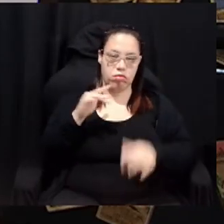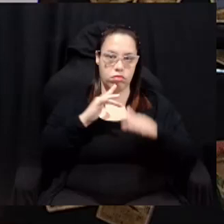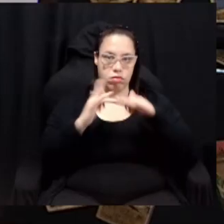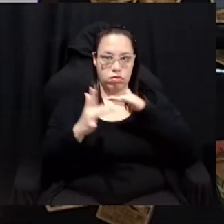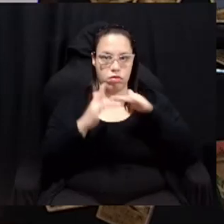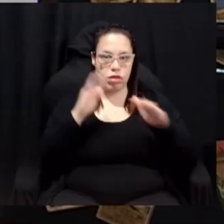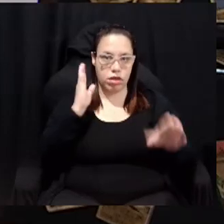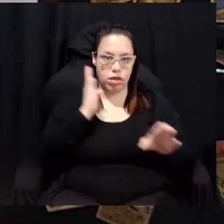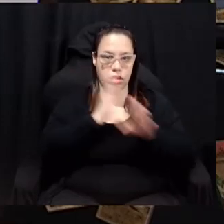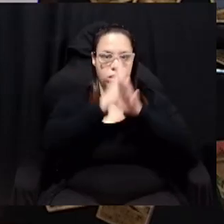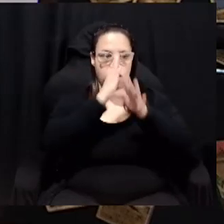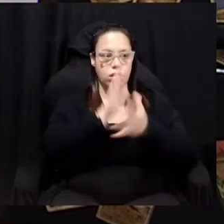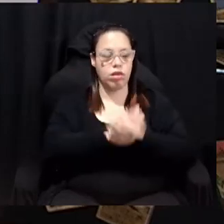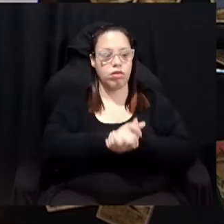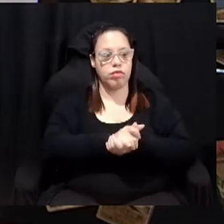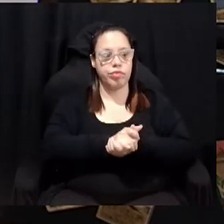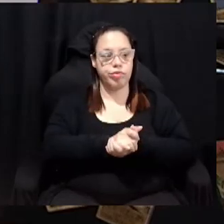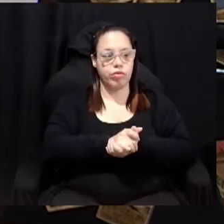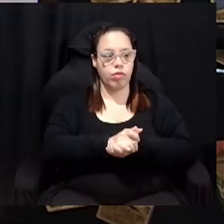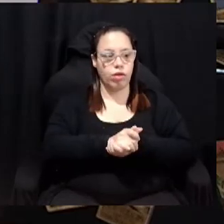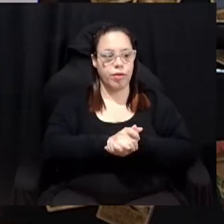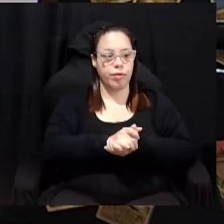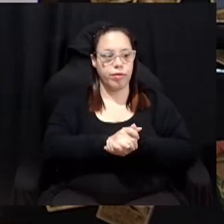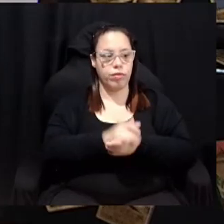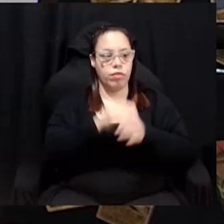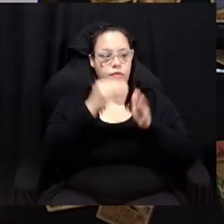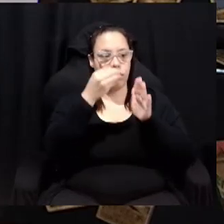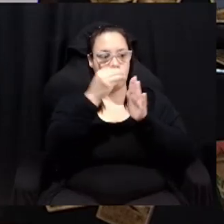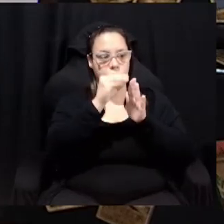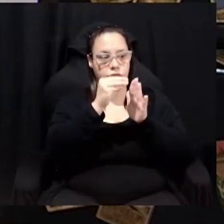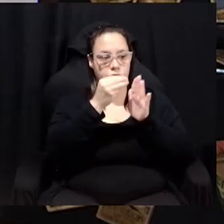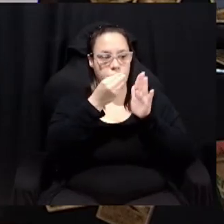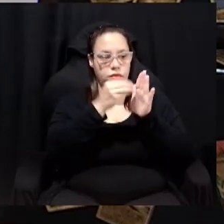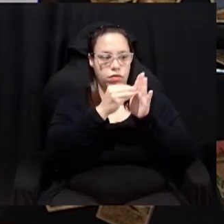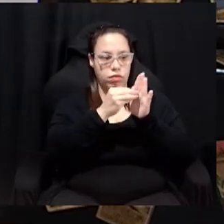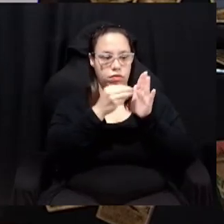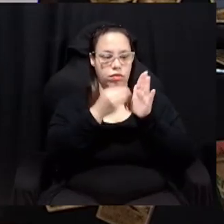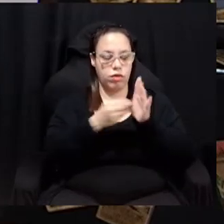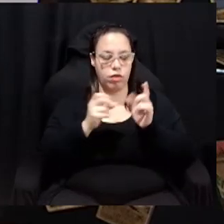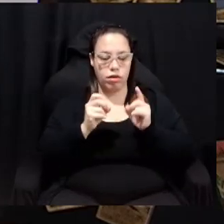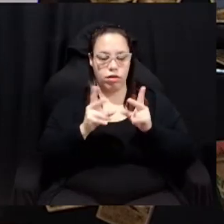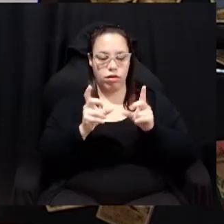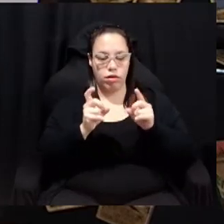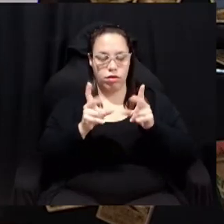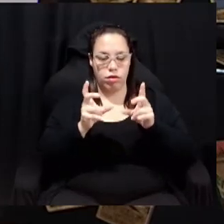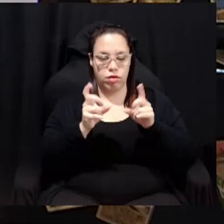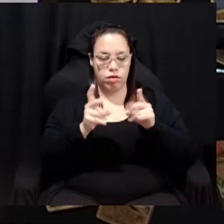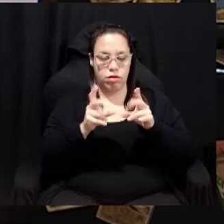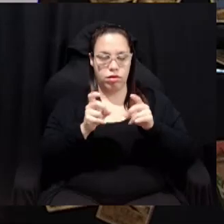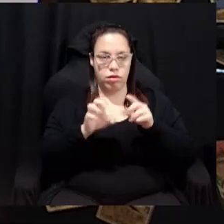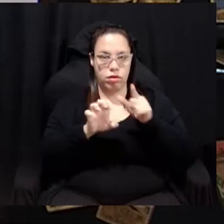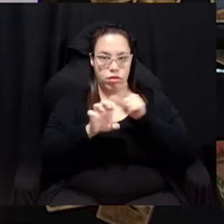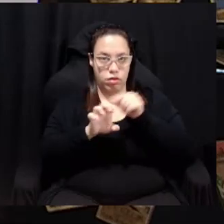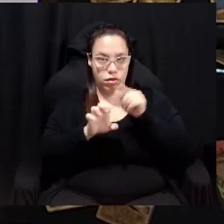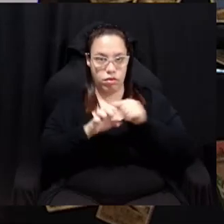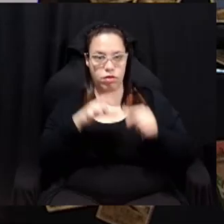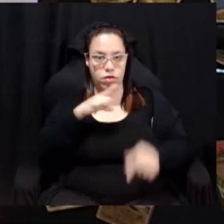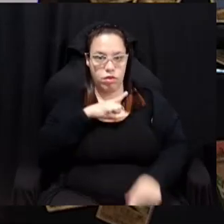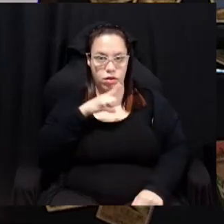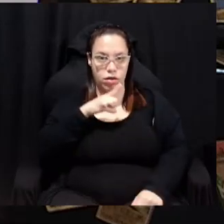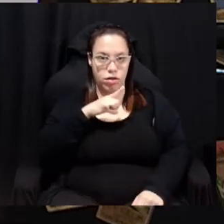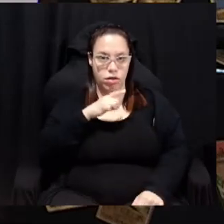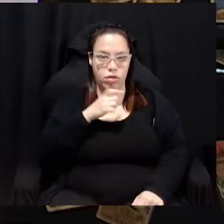né? Então eu comecei a escalar um pouco mais as nossas vendas, começamos a entender, eu fiz o nosso site, né? Enquanto meu